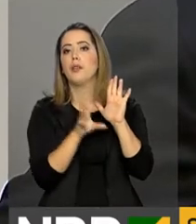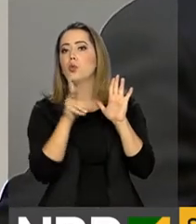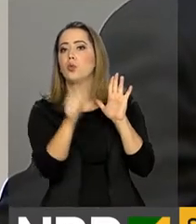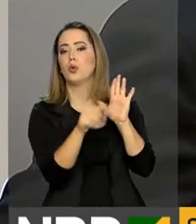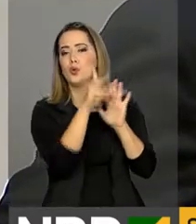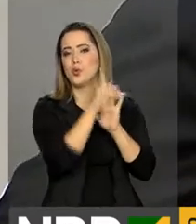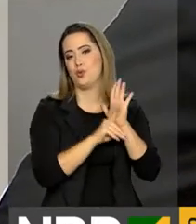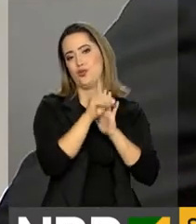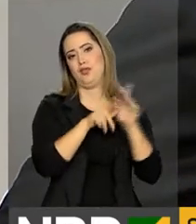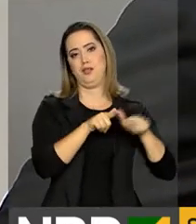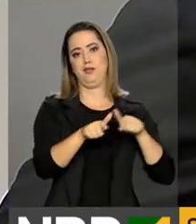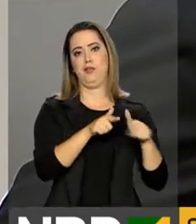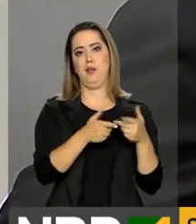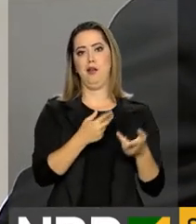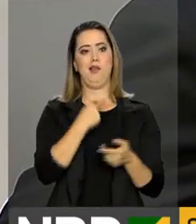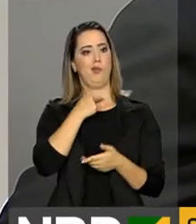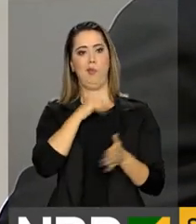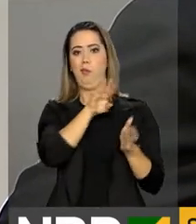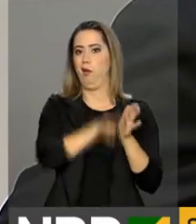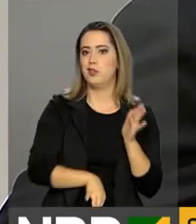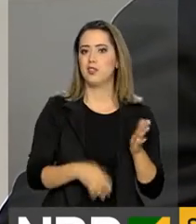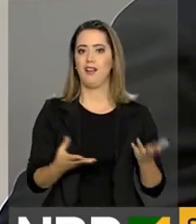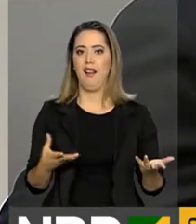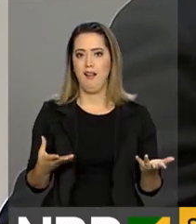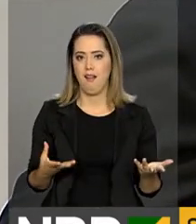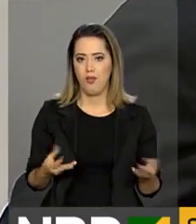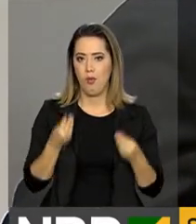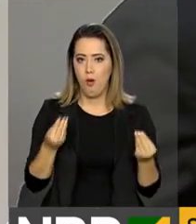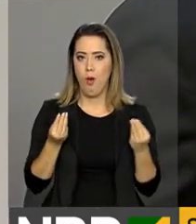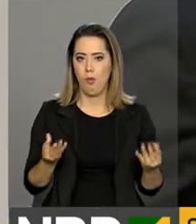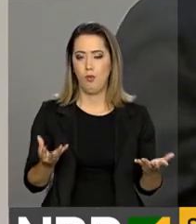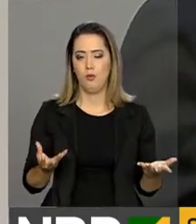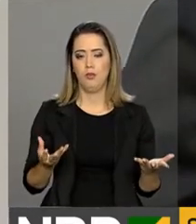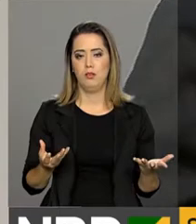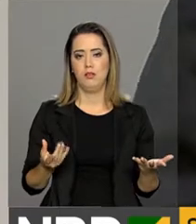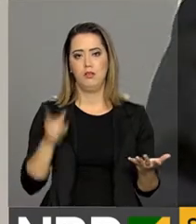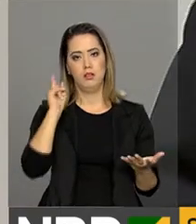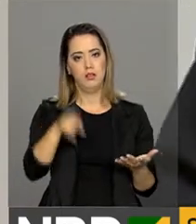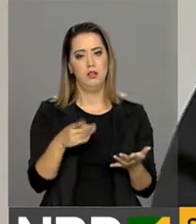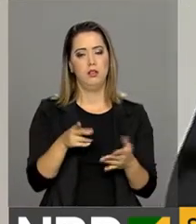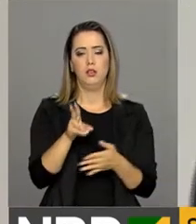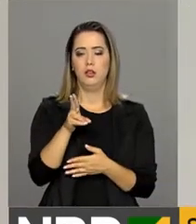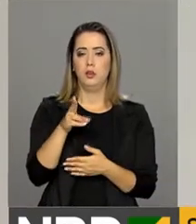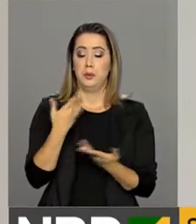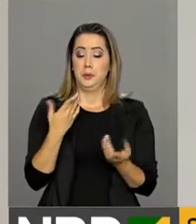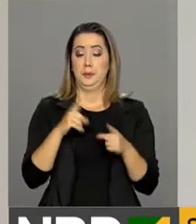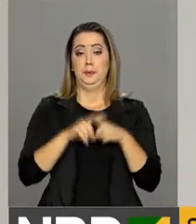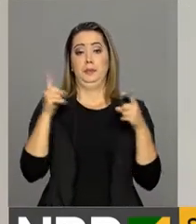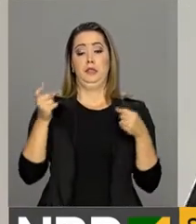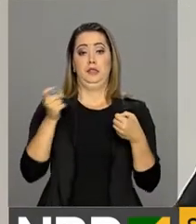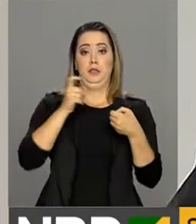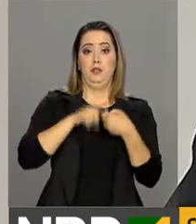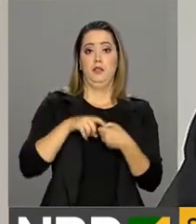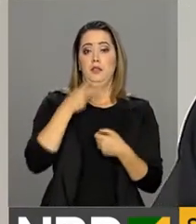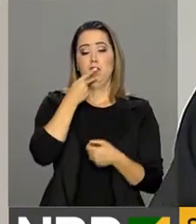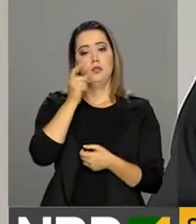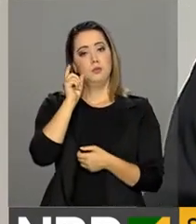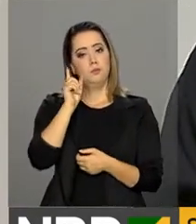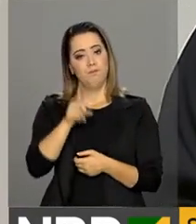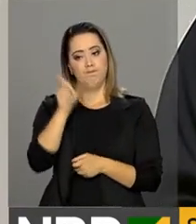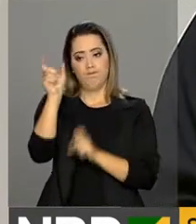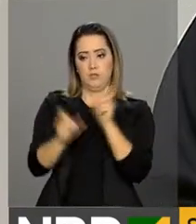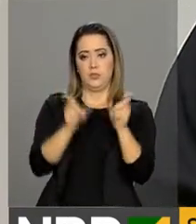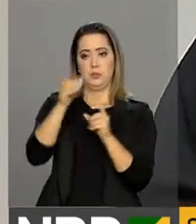que não poderão ser violados por nenhuma espécie de lei mas eu volto a dizer como as outras pessoas